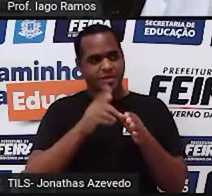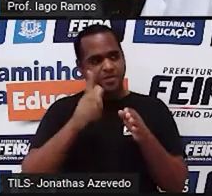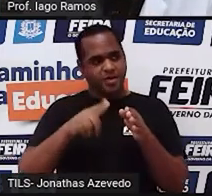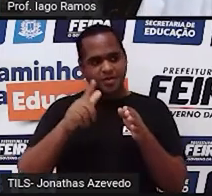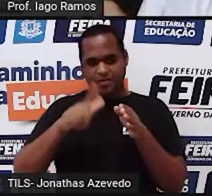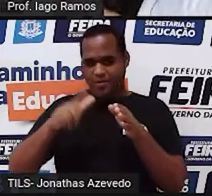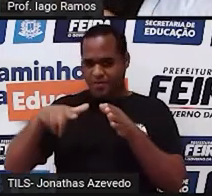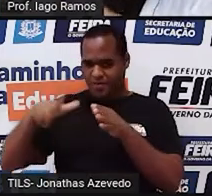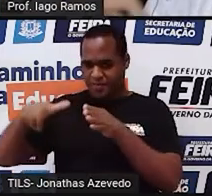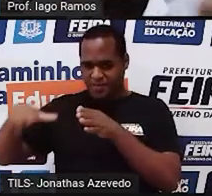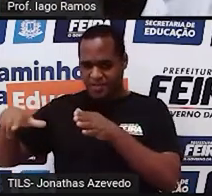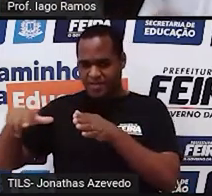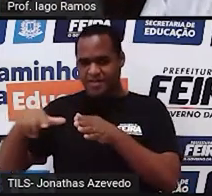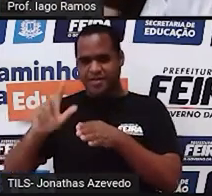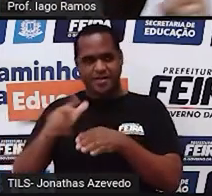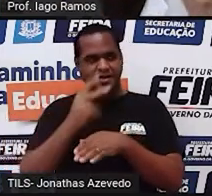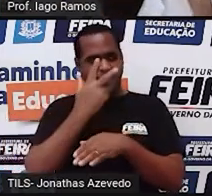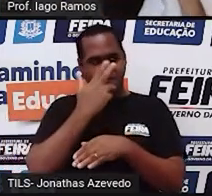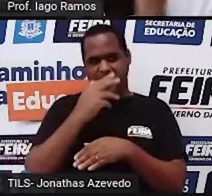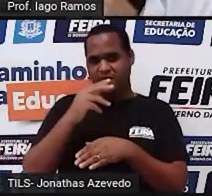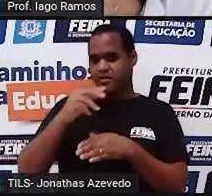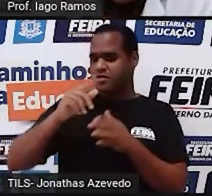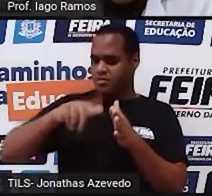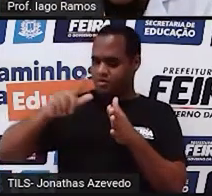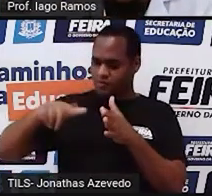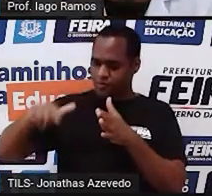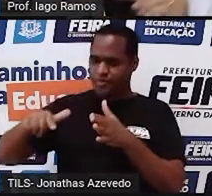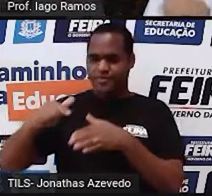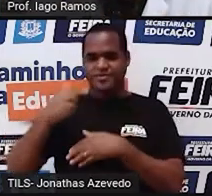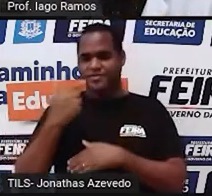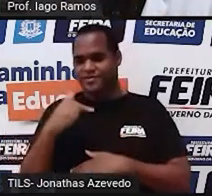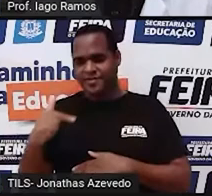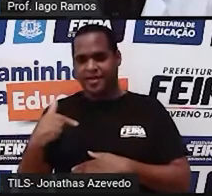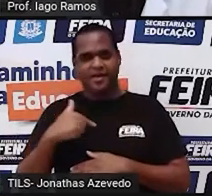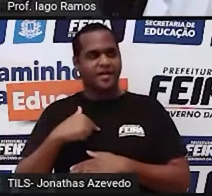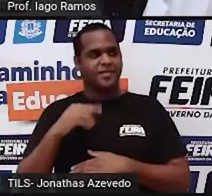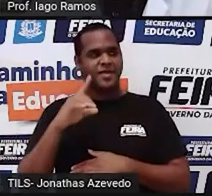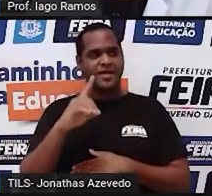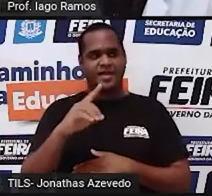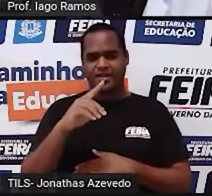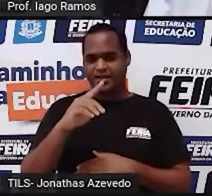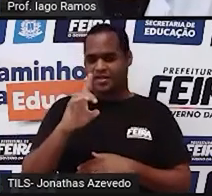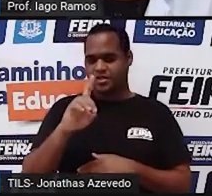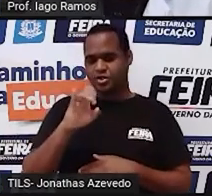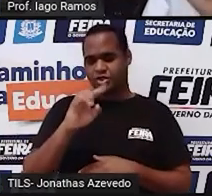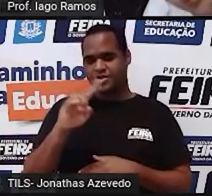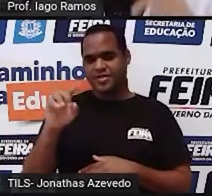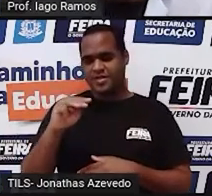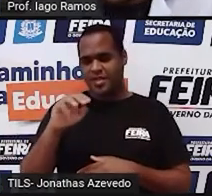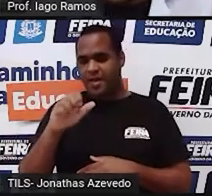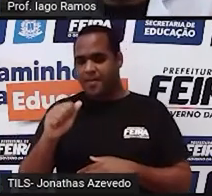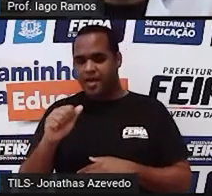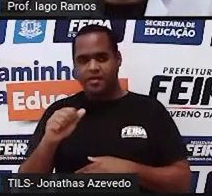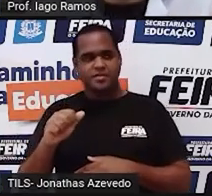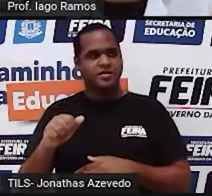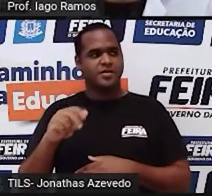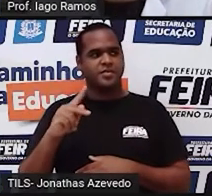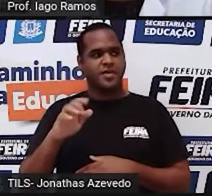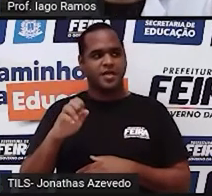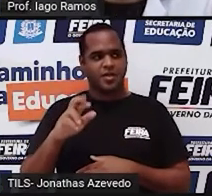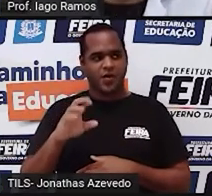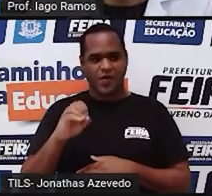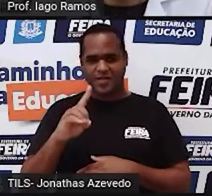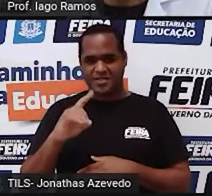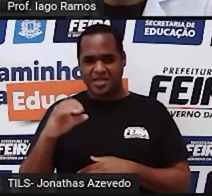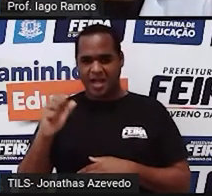repetição acho que não tem repetição constante dizimas não periódicas é o que tá ali na letra